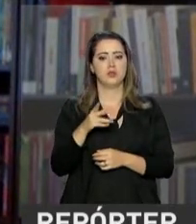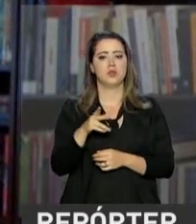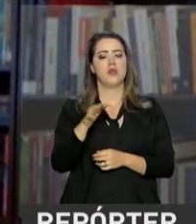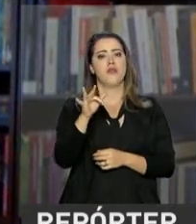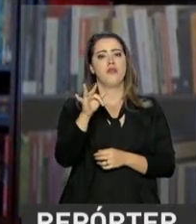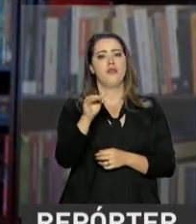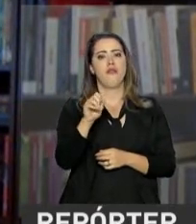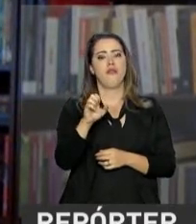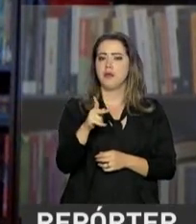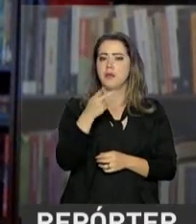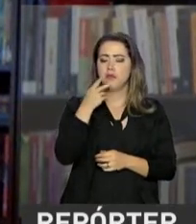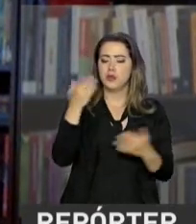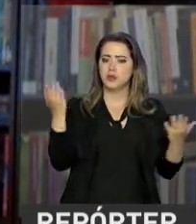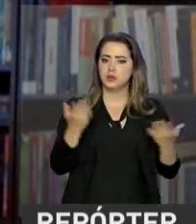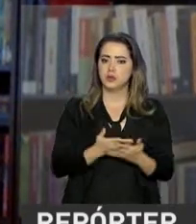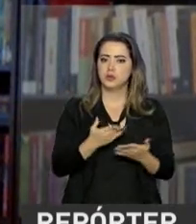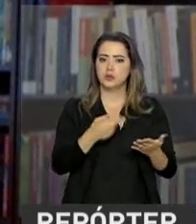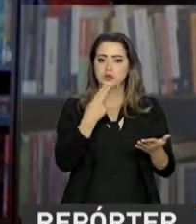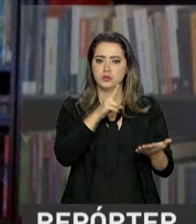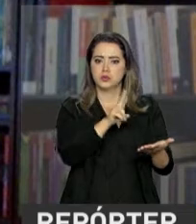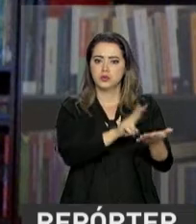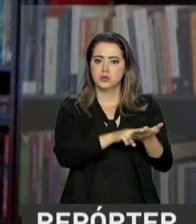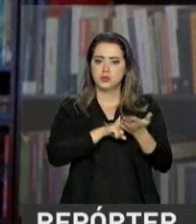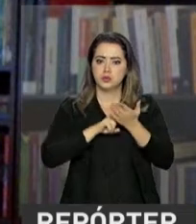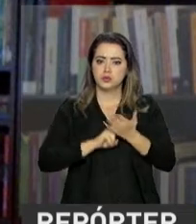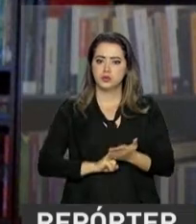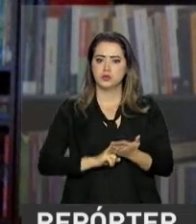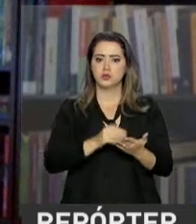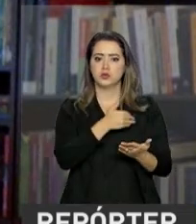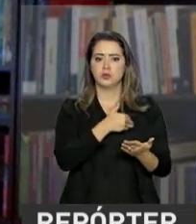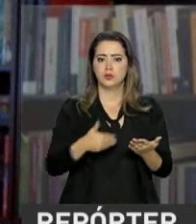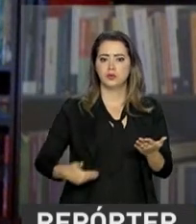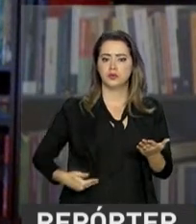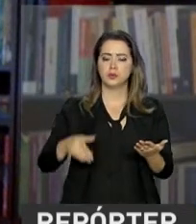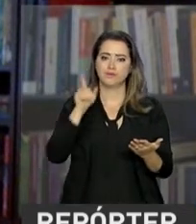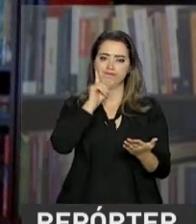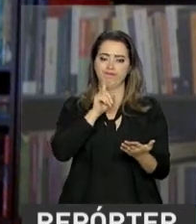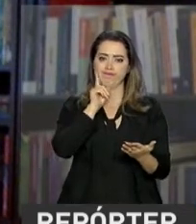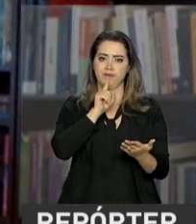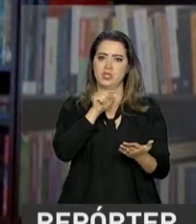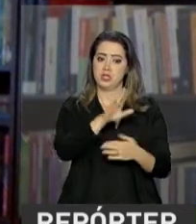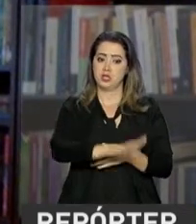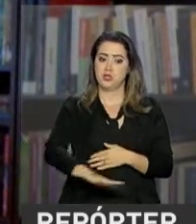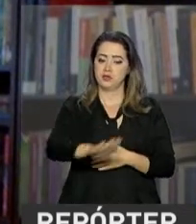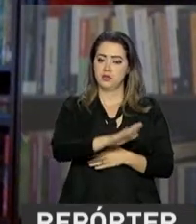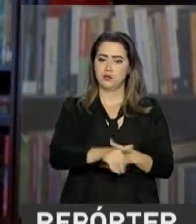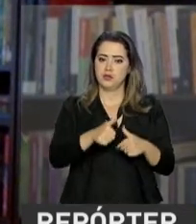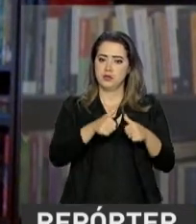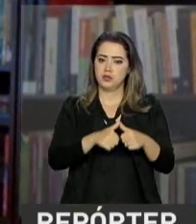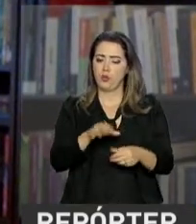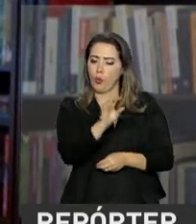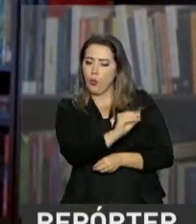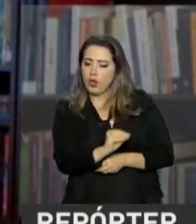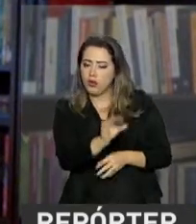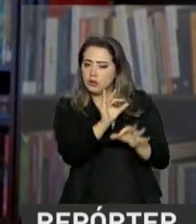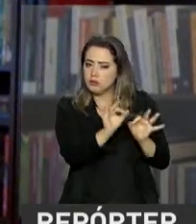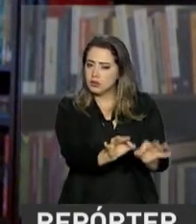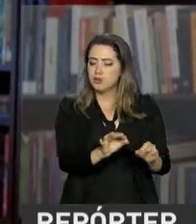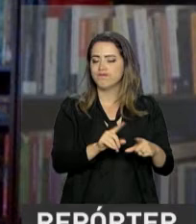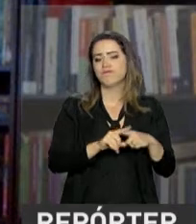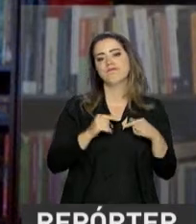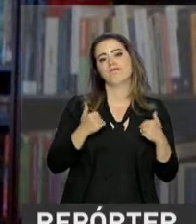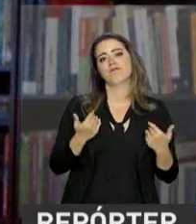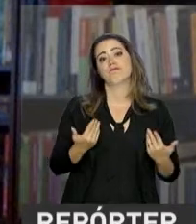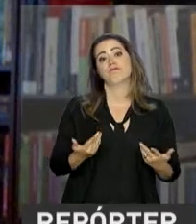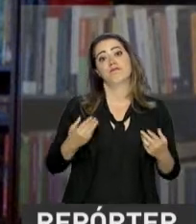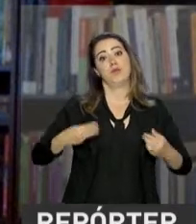Santa Rosa, garantiu que recebeu informações do governo norte-americano de que essas crianças estão sendo bem tratadas. E o